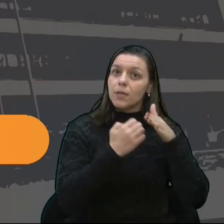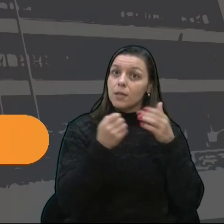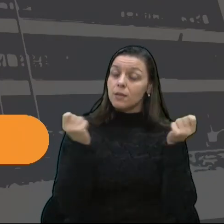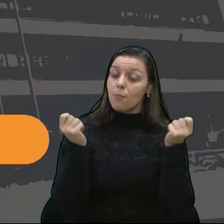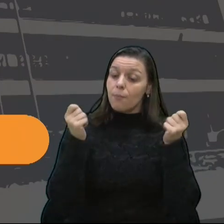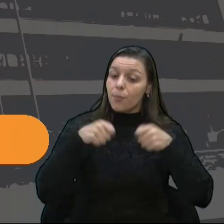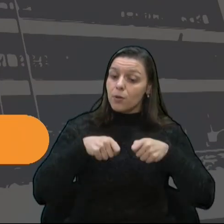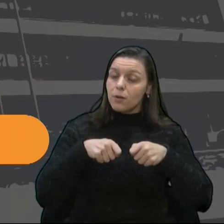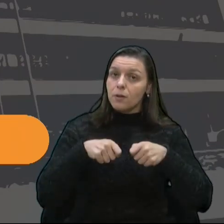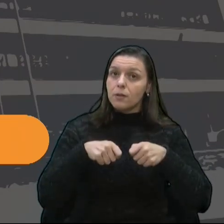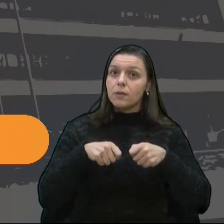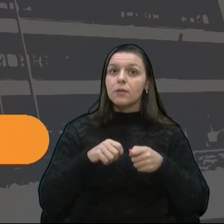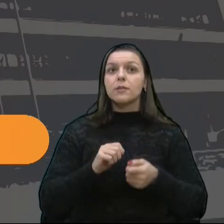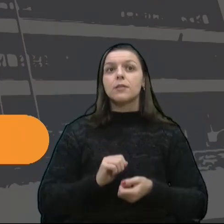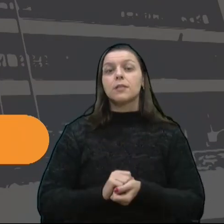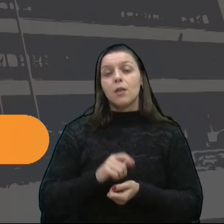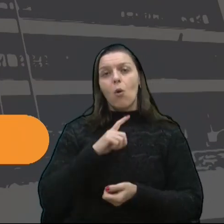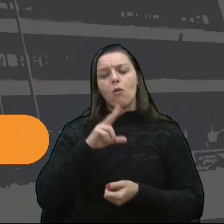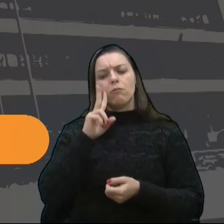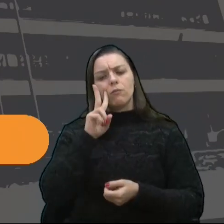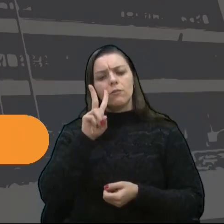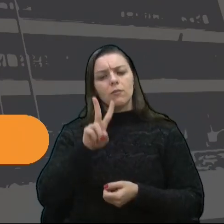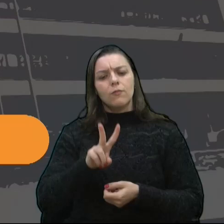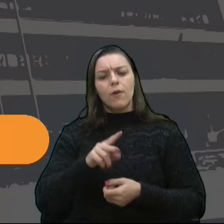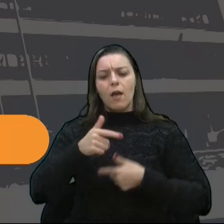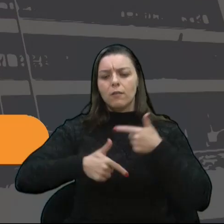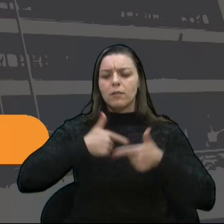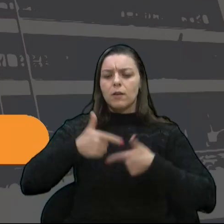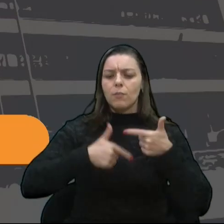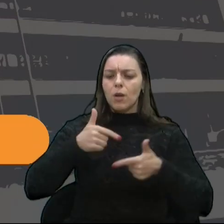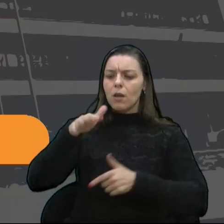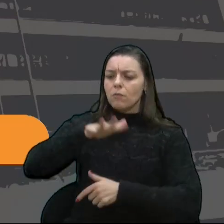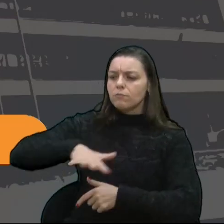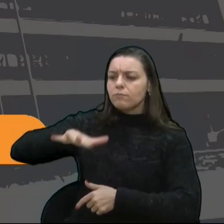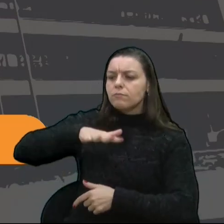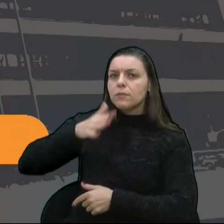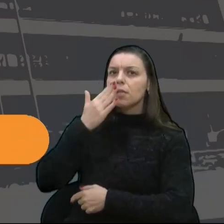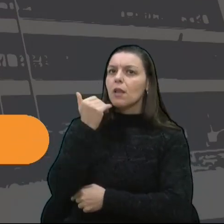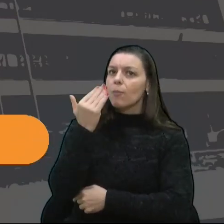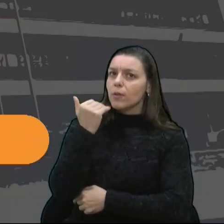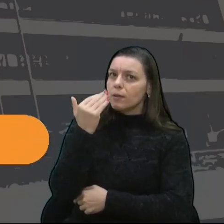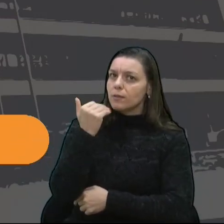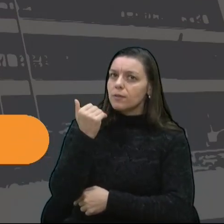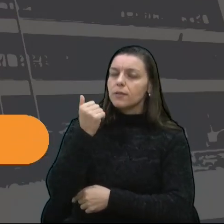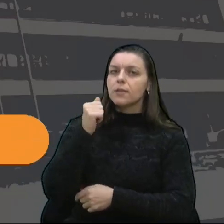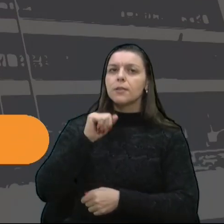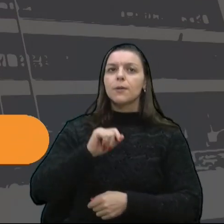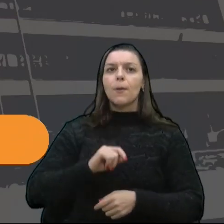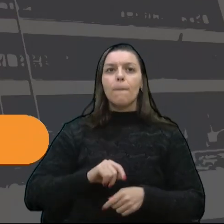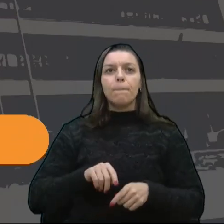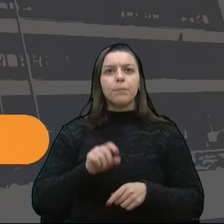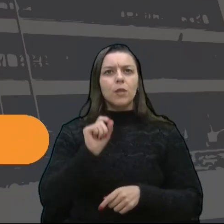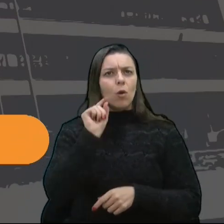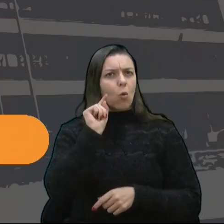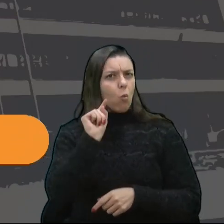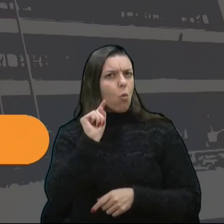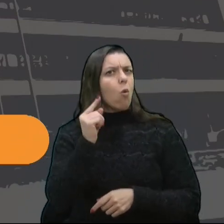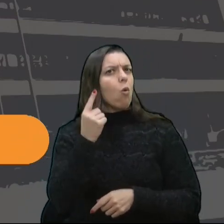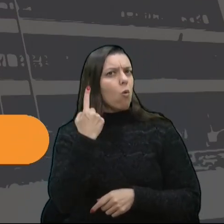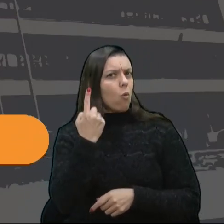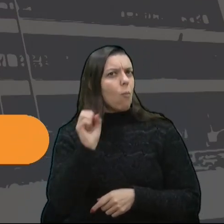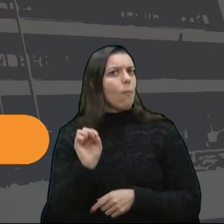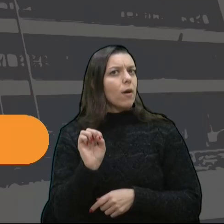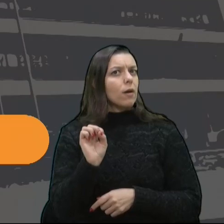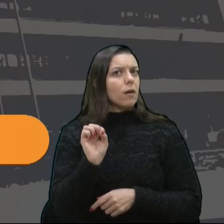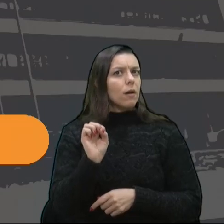ali. Então, a gente vê muitas pessoas trabalhando no ramo da alimentação. Uma coisa que eu até apresentei na